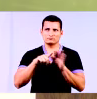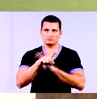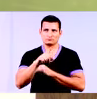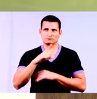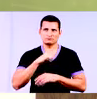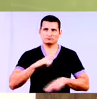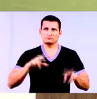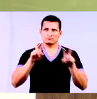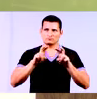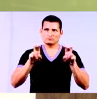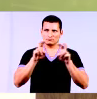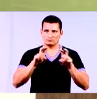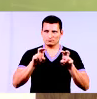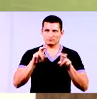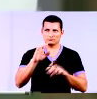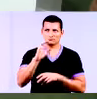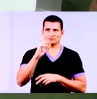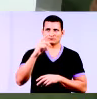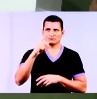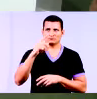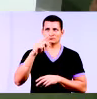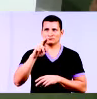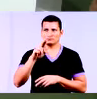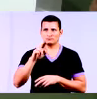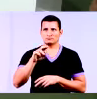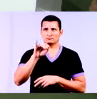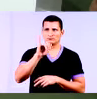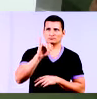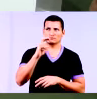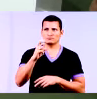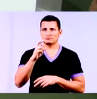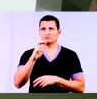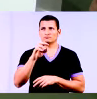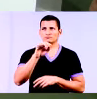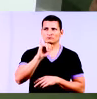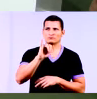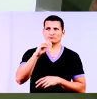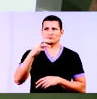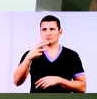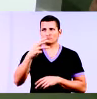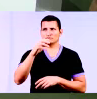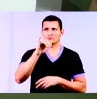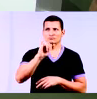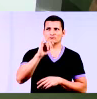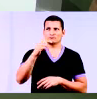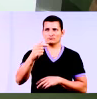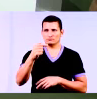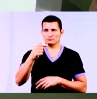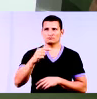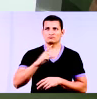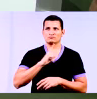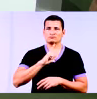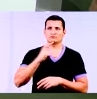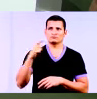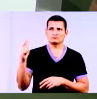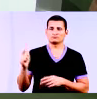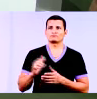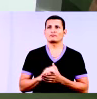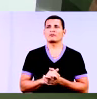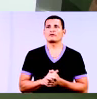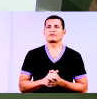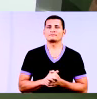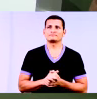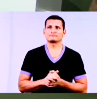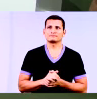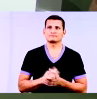desktop, com processadores i5, por exemplo. Já existe, né? i5, i3, i7 e até outros, né? A gente tem aí,